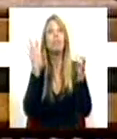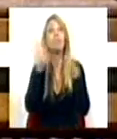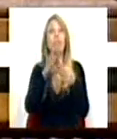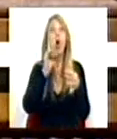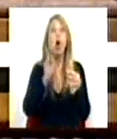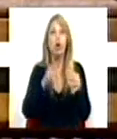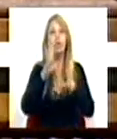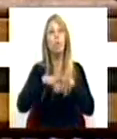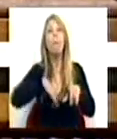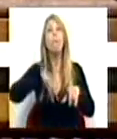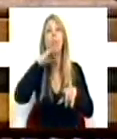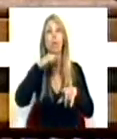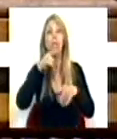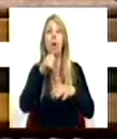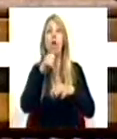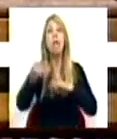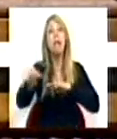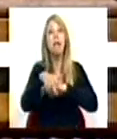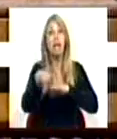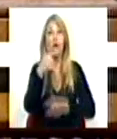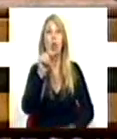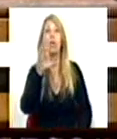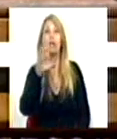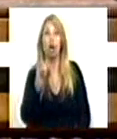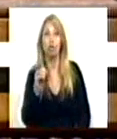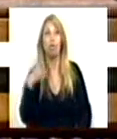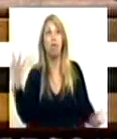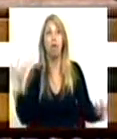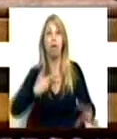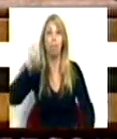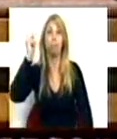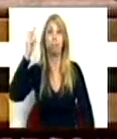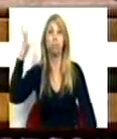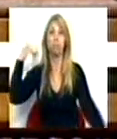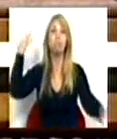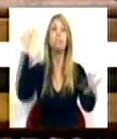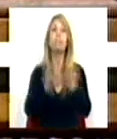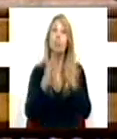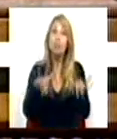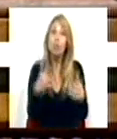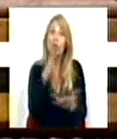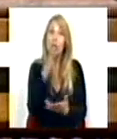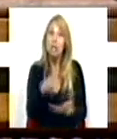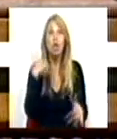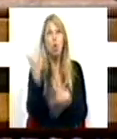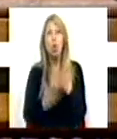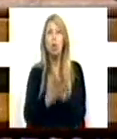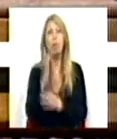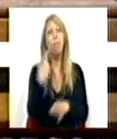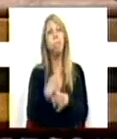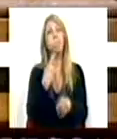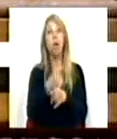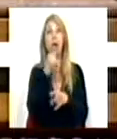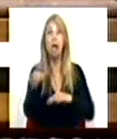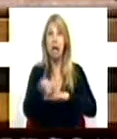Tejo. Ora, passadas estas décadas, já se pode mesmo dizer assim, continua o Tejo a